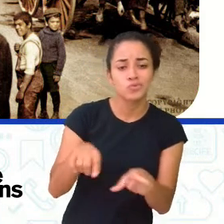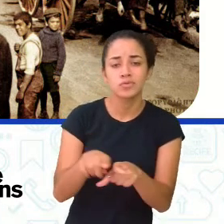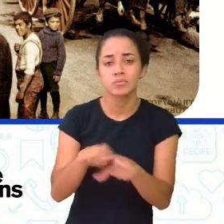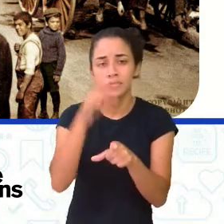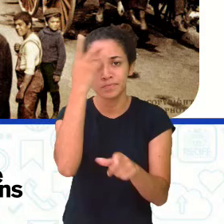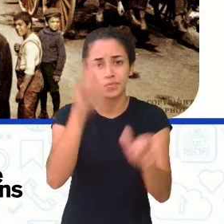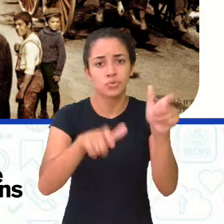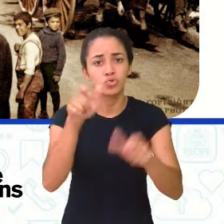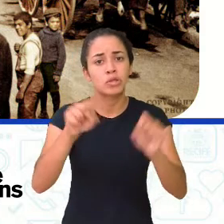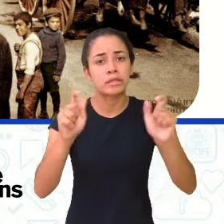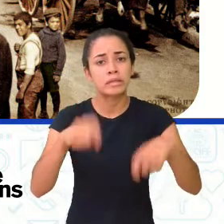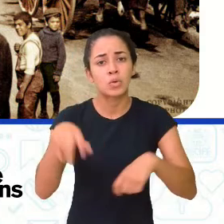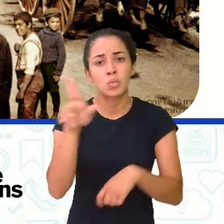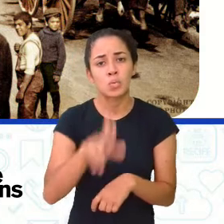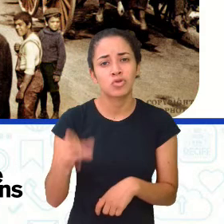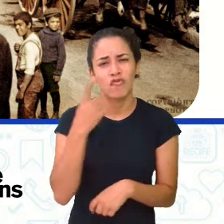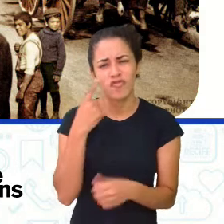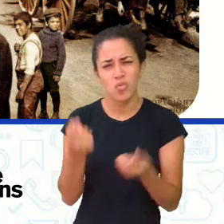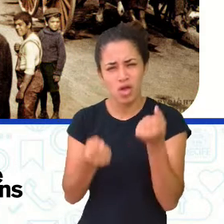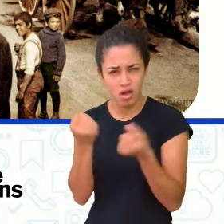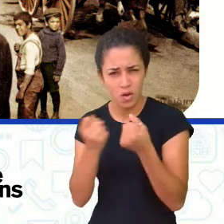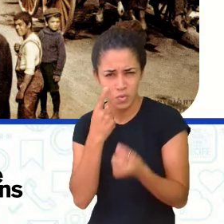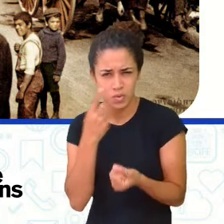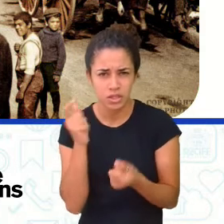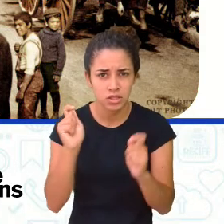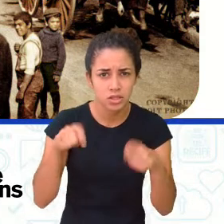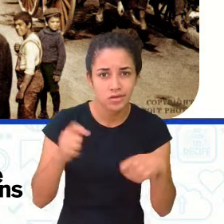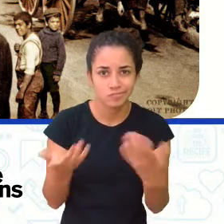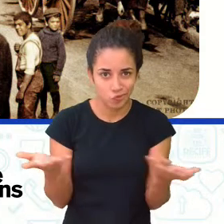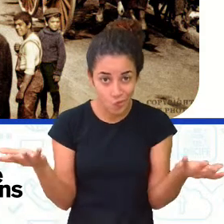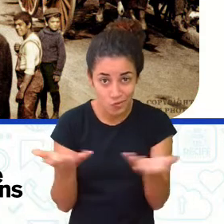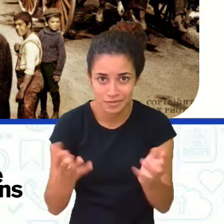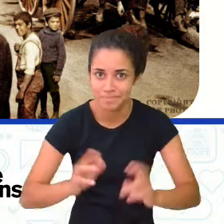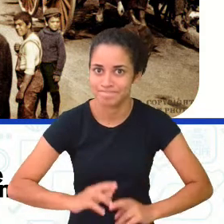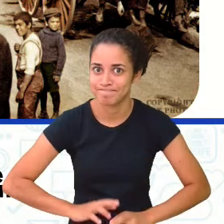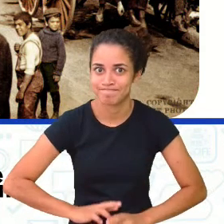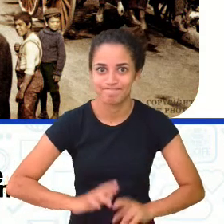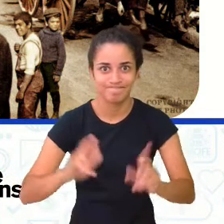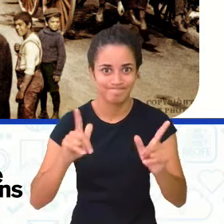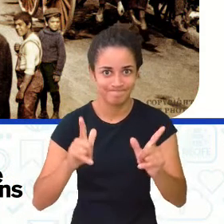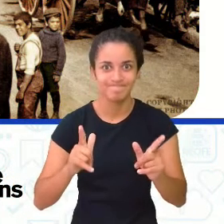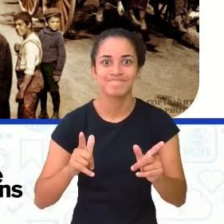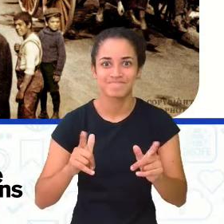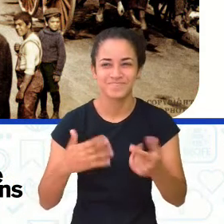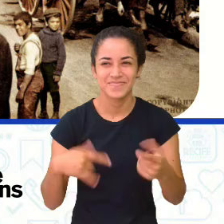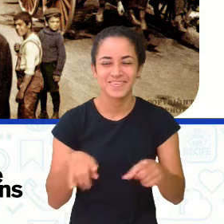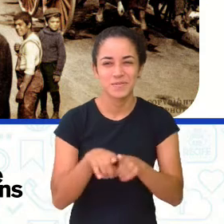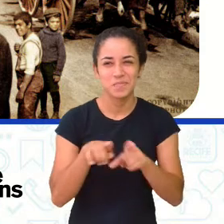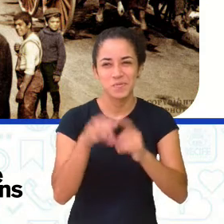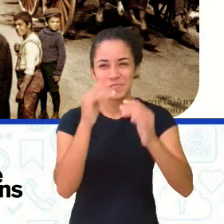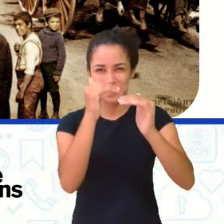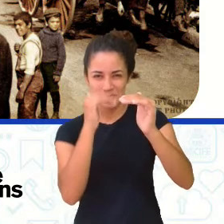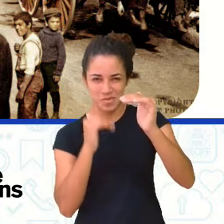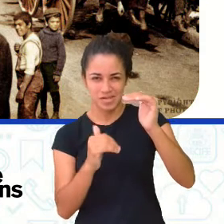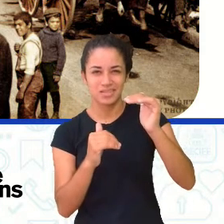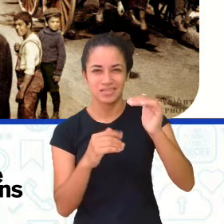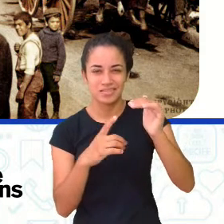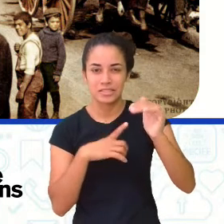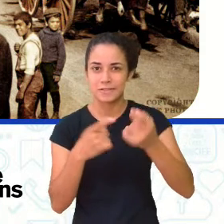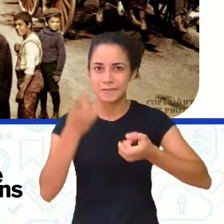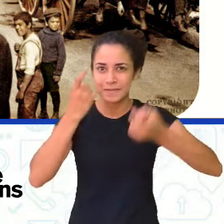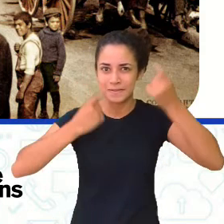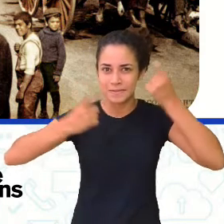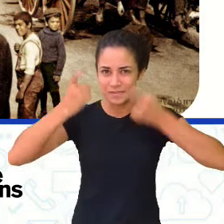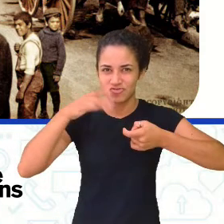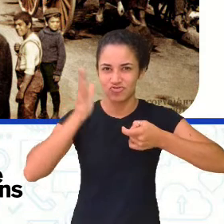possa utilizar. Você vê ali um carrozinho, né? Hoje em dia está diferente, né? Aí embaixo já tem justamente aquela questão preocupante que eu estava falando agora,